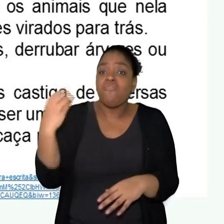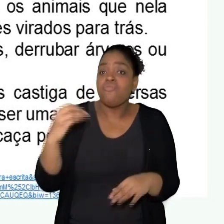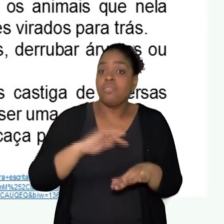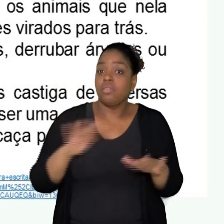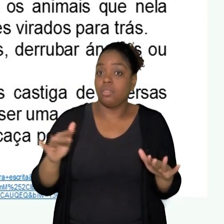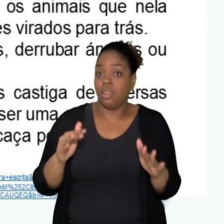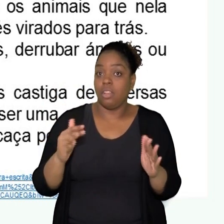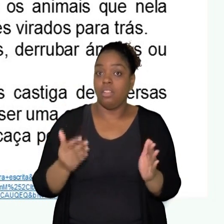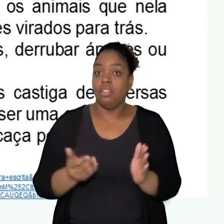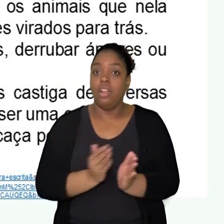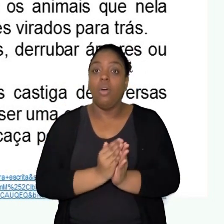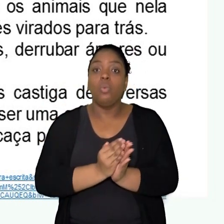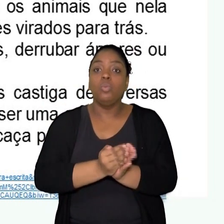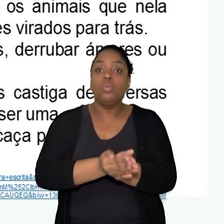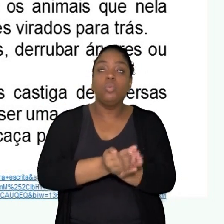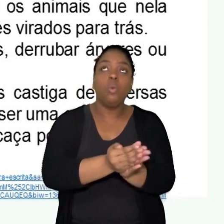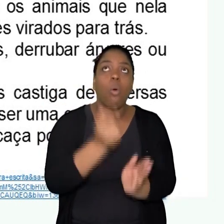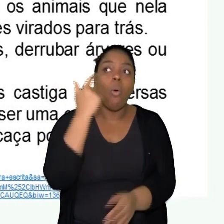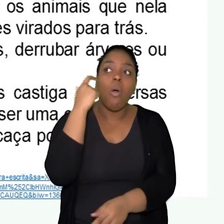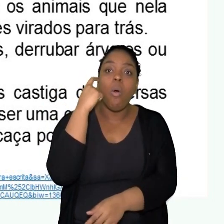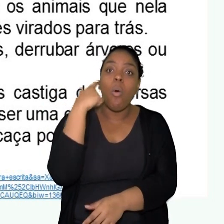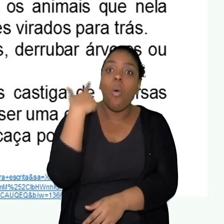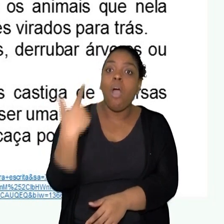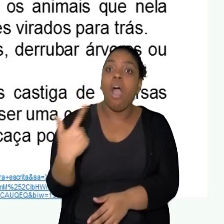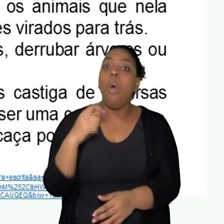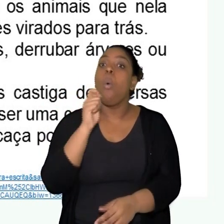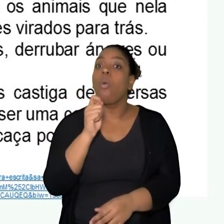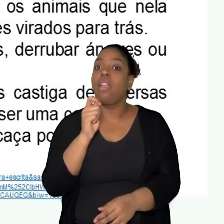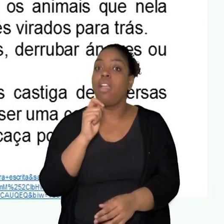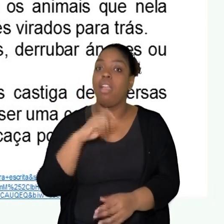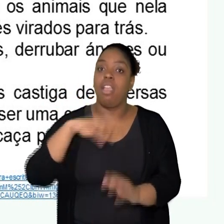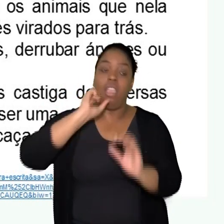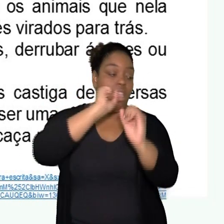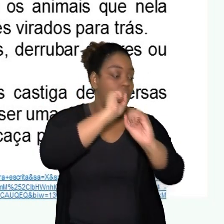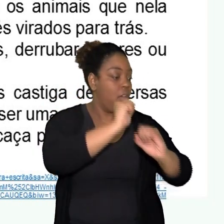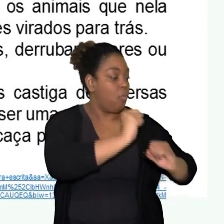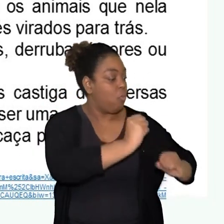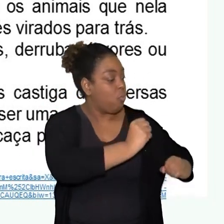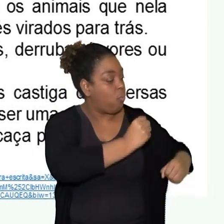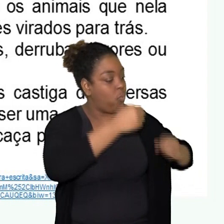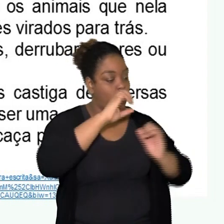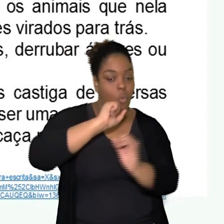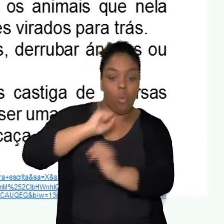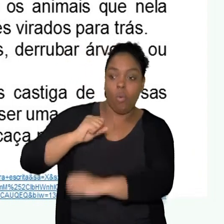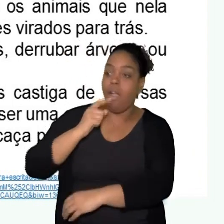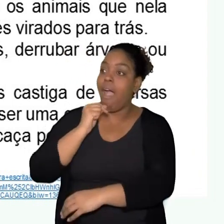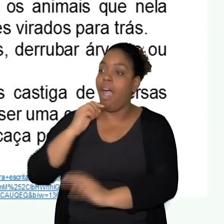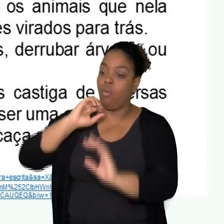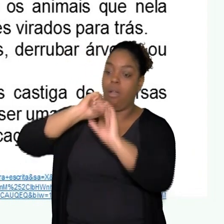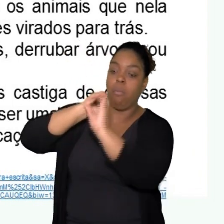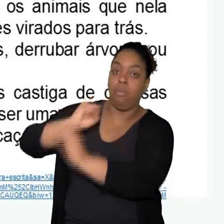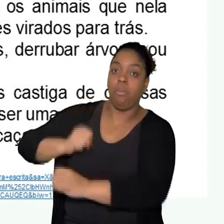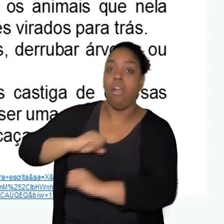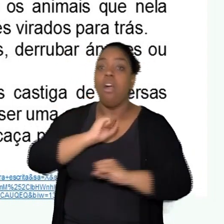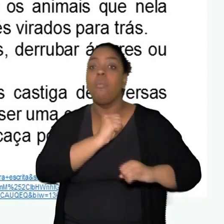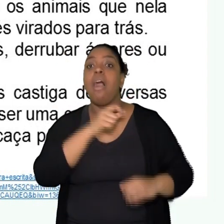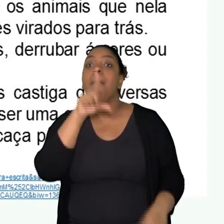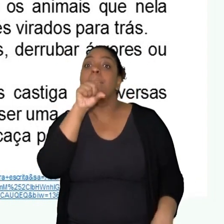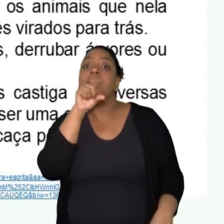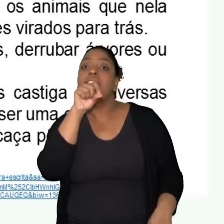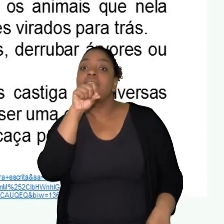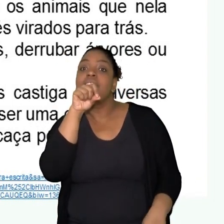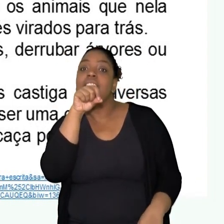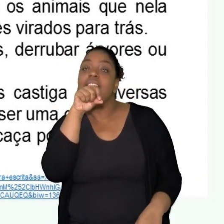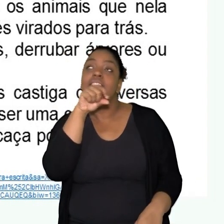Os únicos sons que se ouvem são os dos remos batendo nas águas e o alegre canto dos